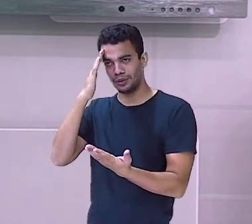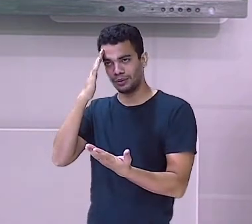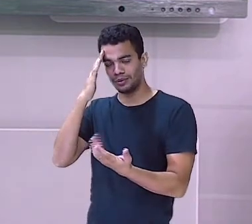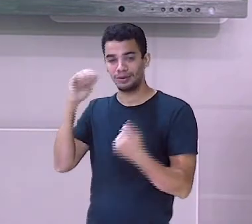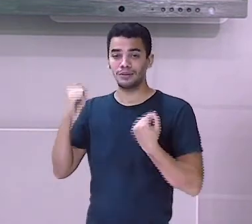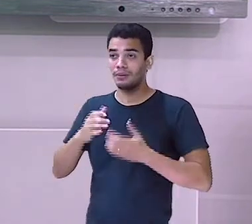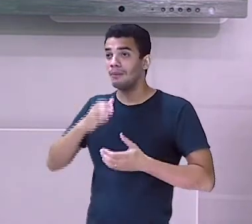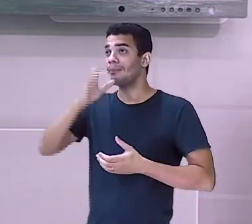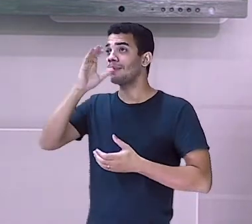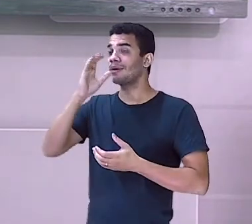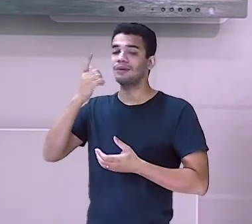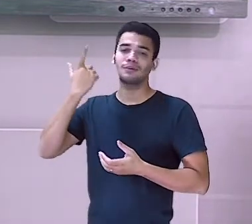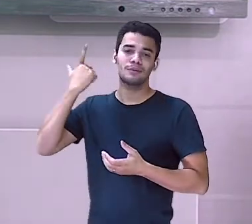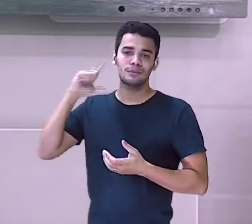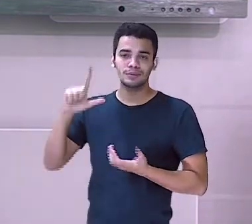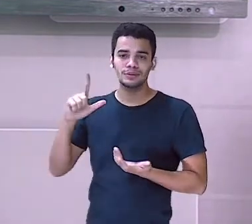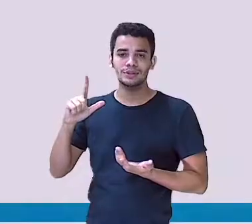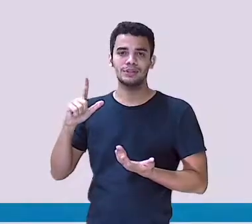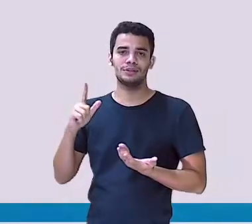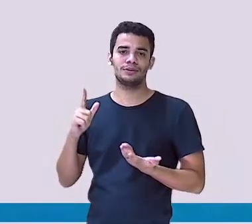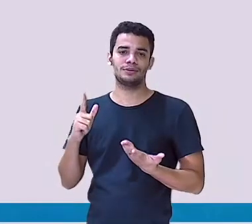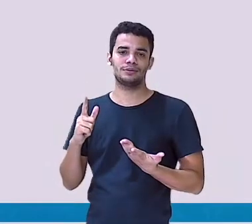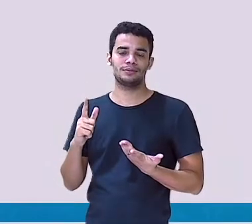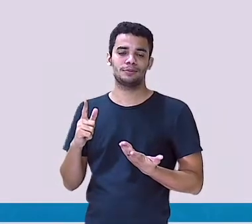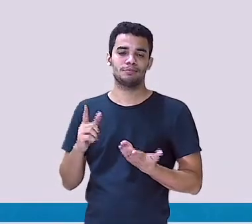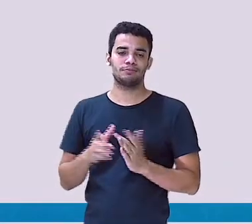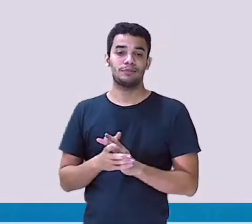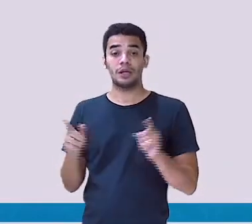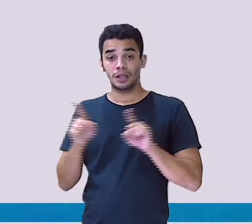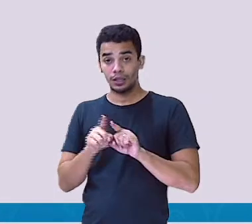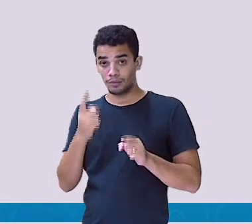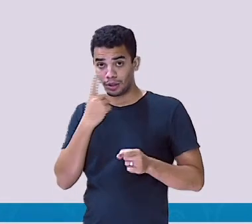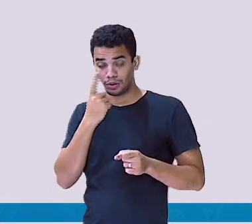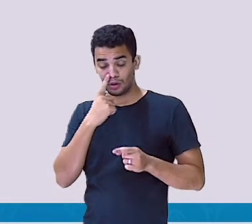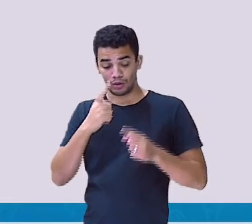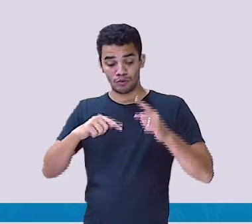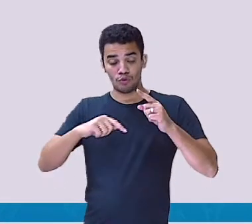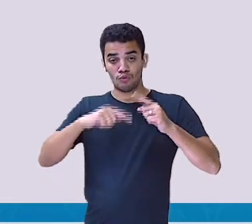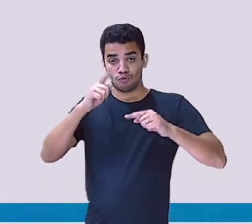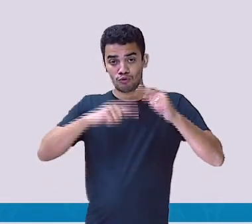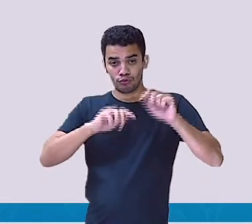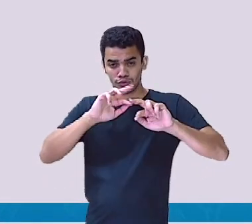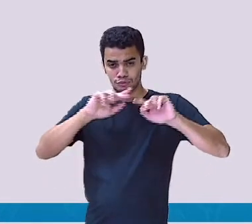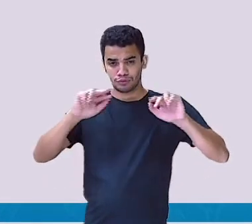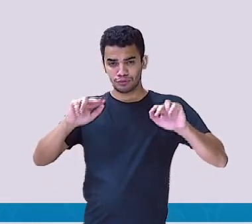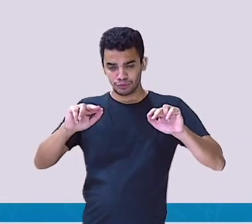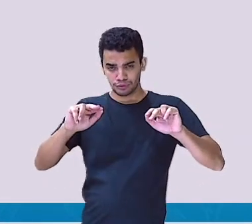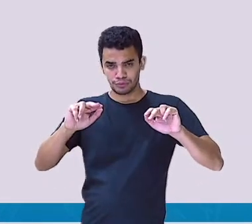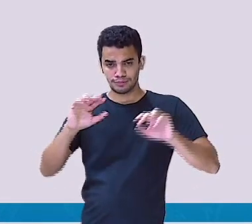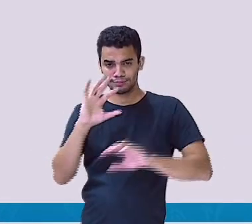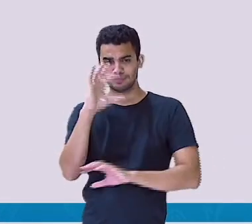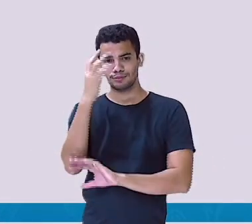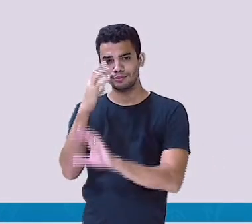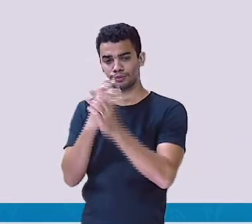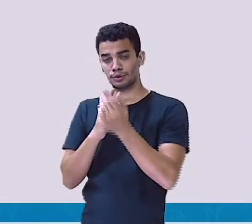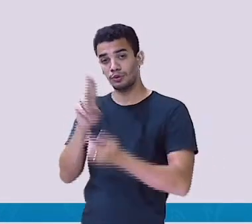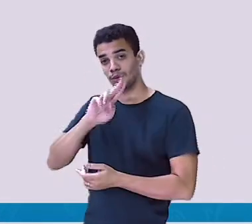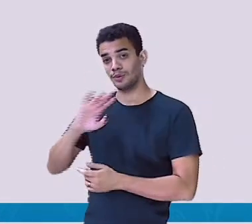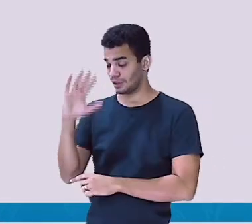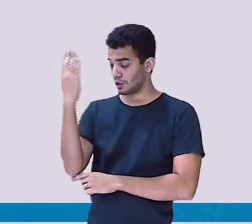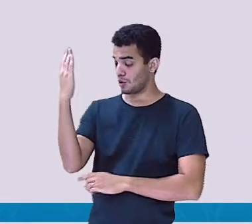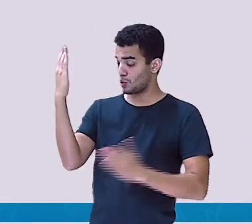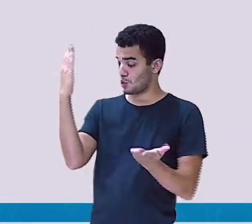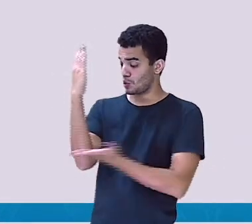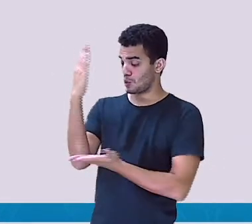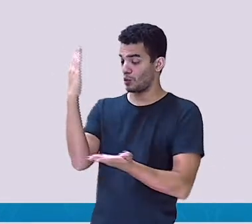para os animais, né? A madeira é um recurso natural renovável, muito utilizado na indústria